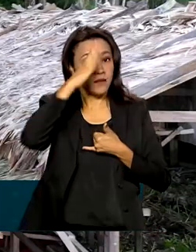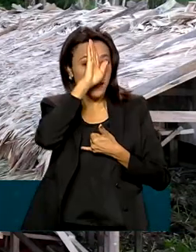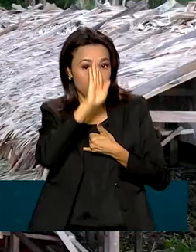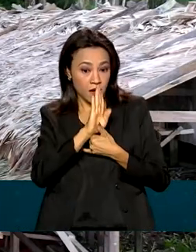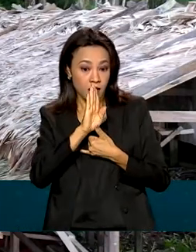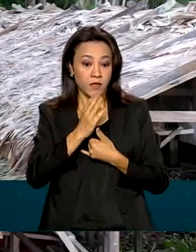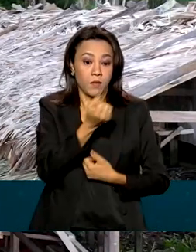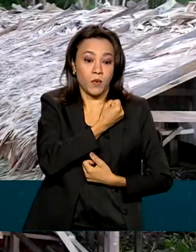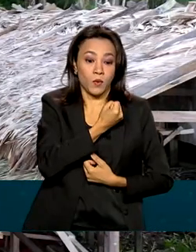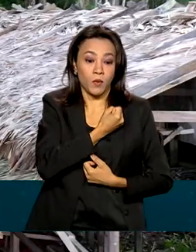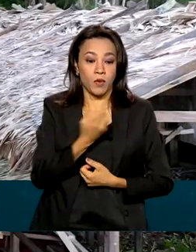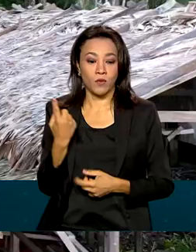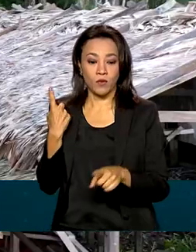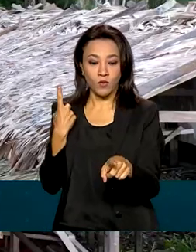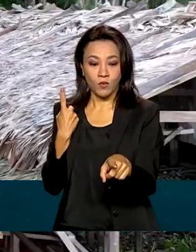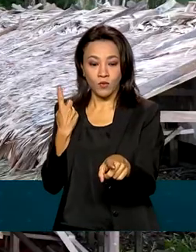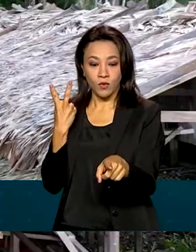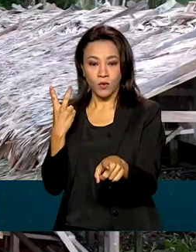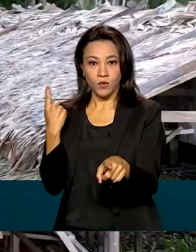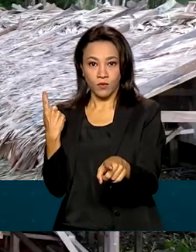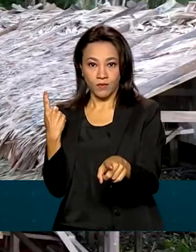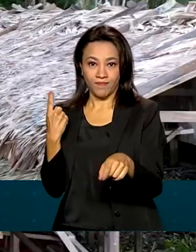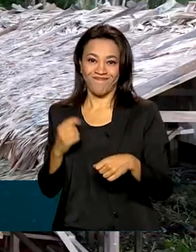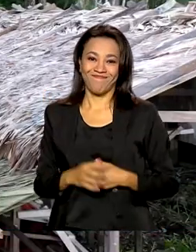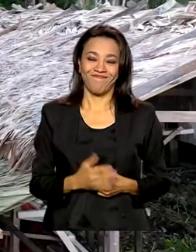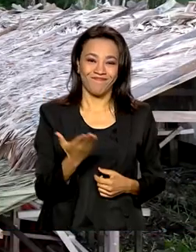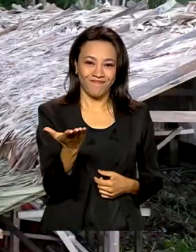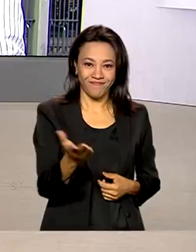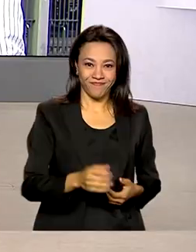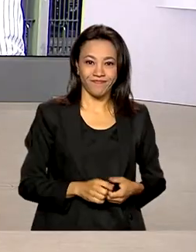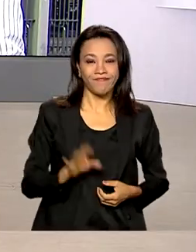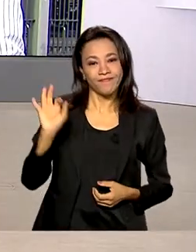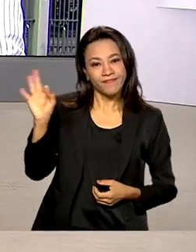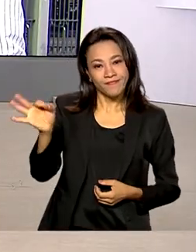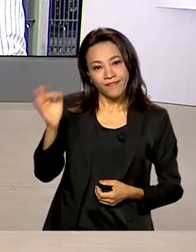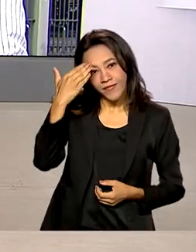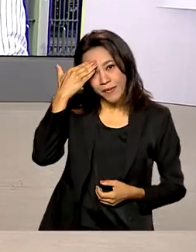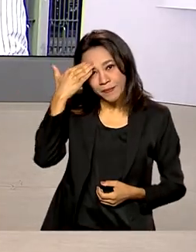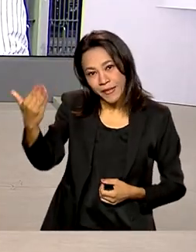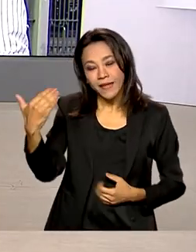para o telefone 121. Renata, com você. Tá certo, Glauco. Obrigada pelas suas informações.